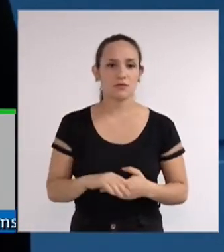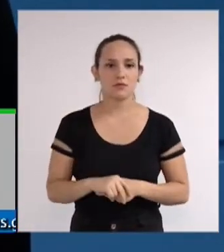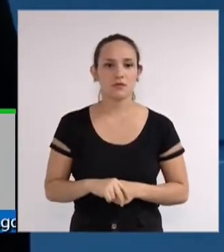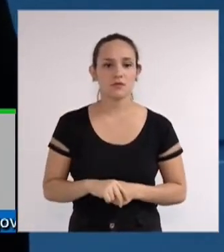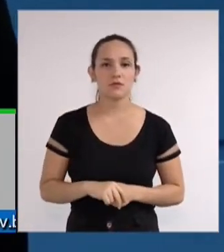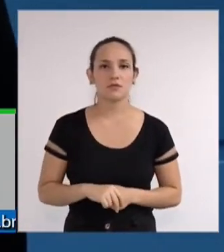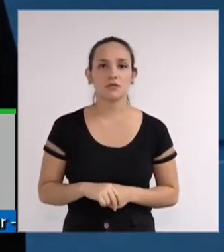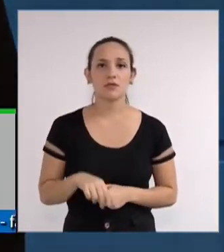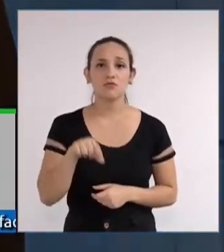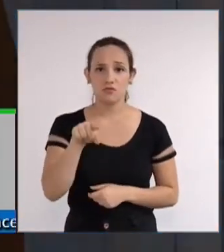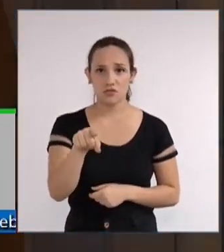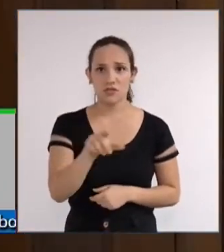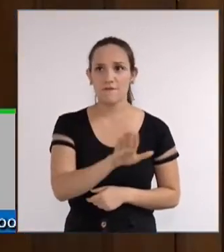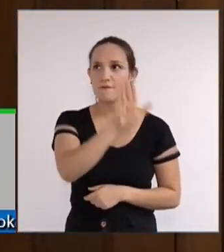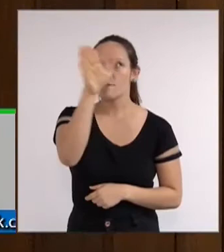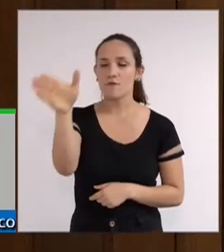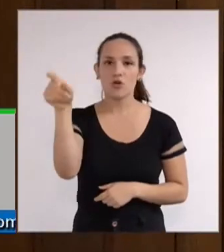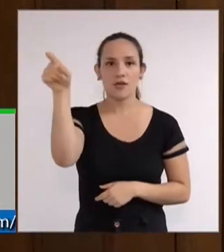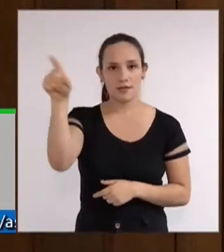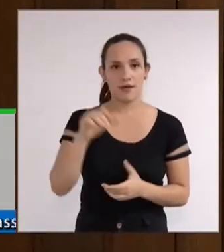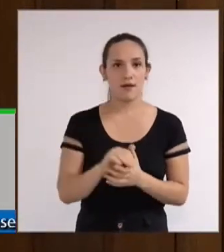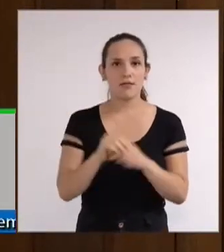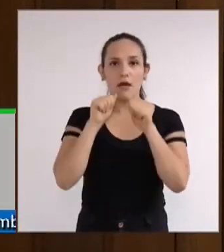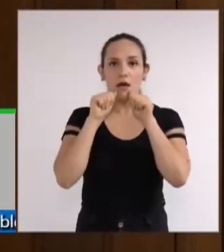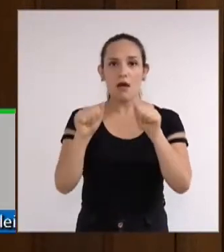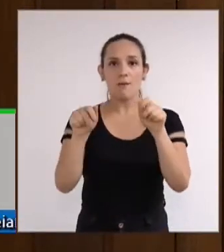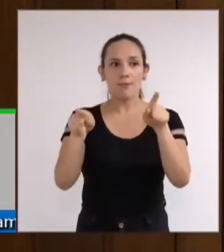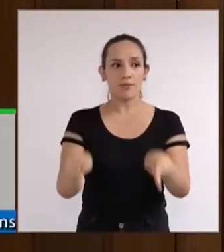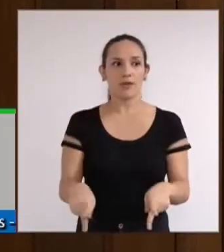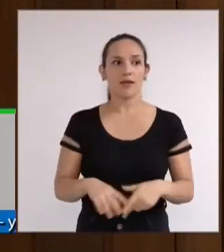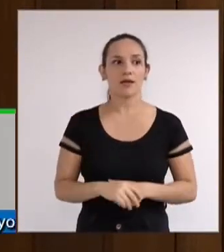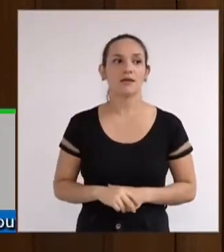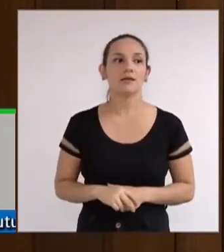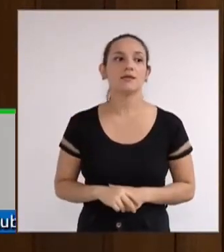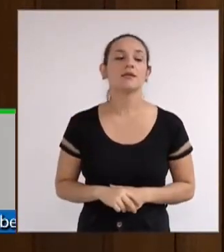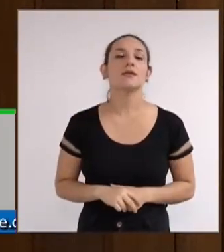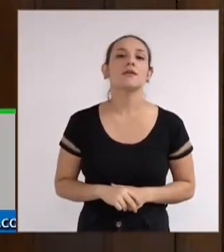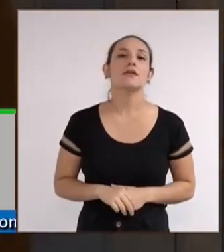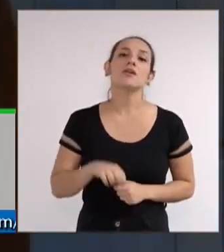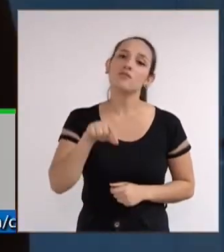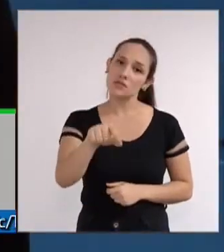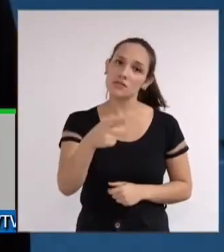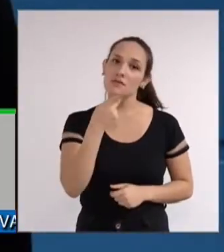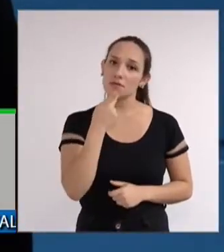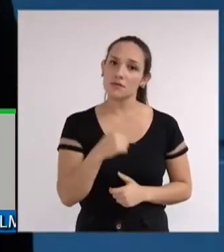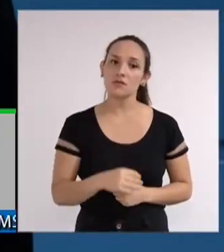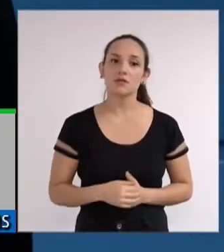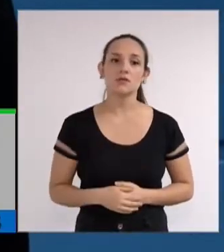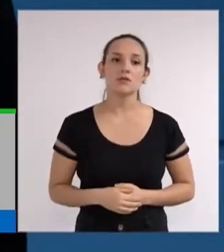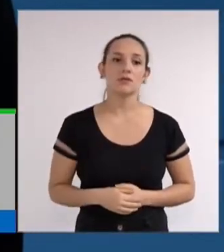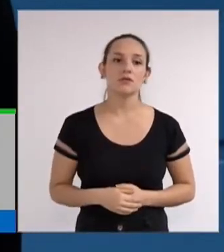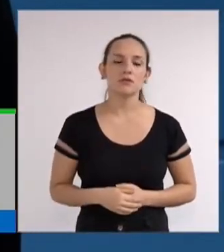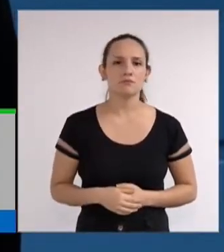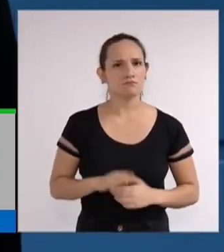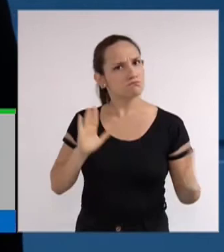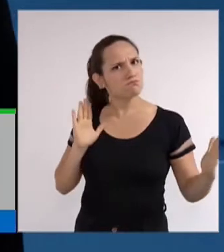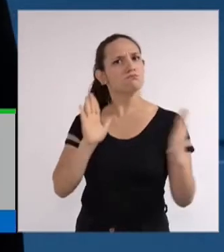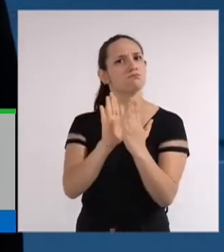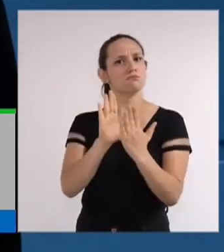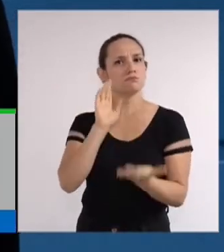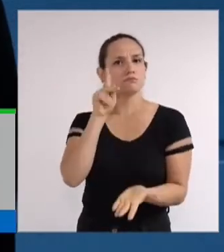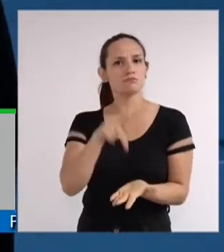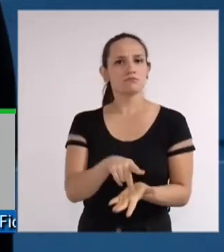da vossa ida lá na audiência pública, onde Vossa Senhoria